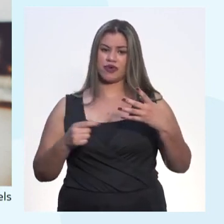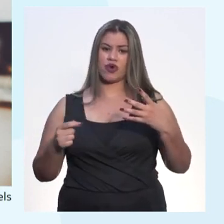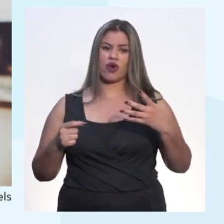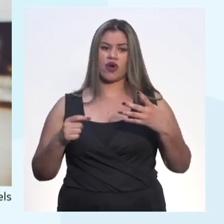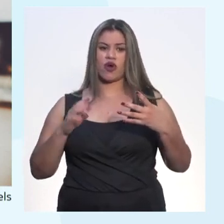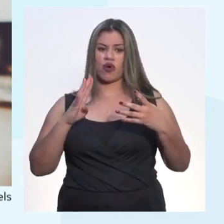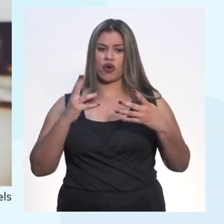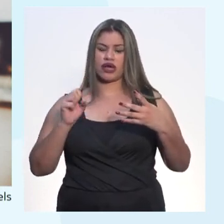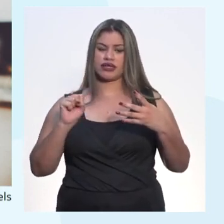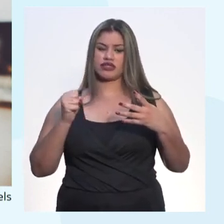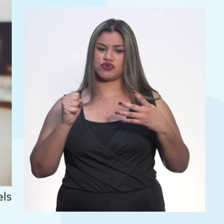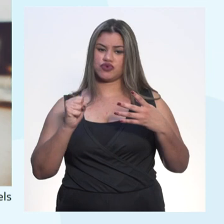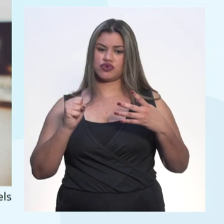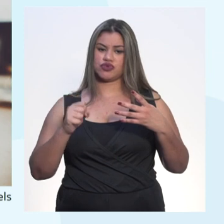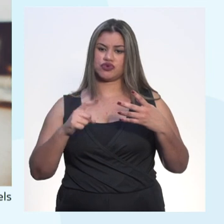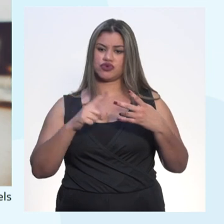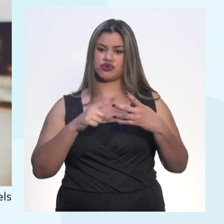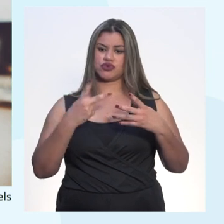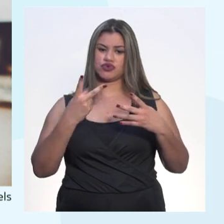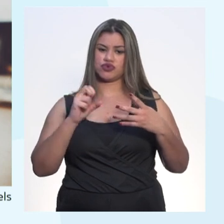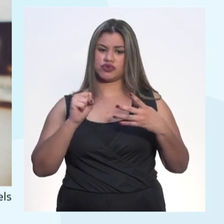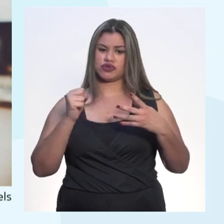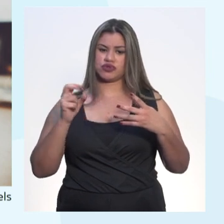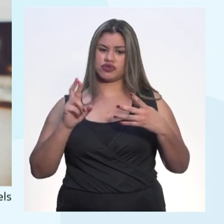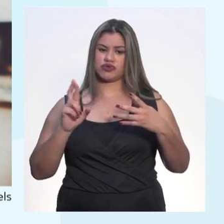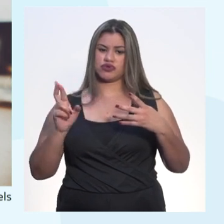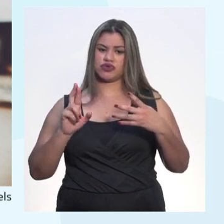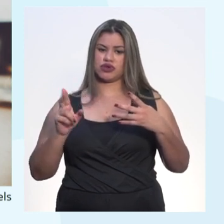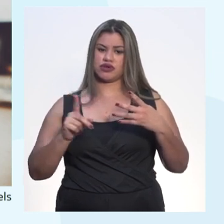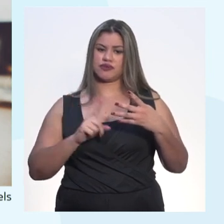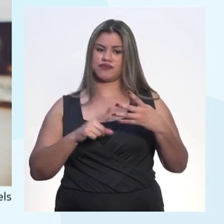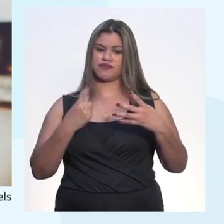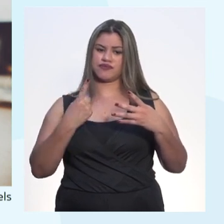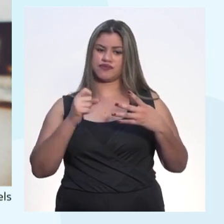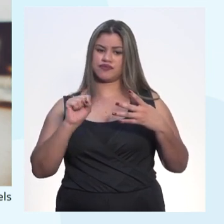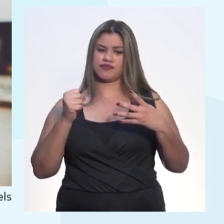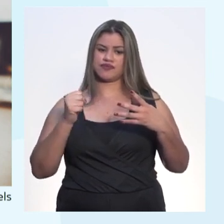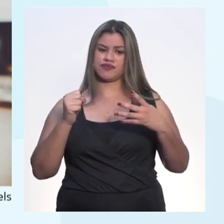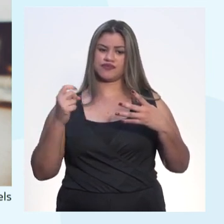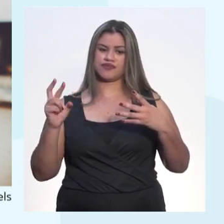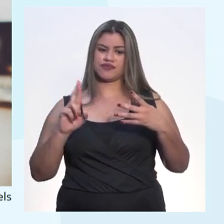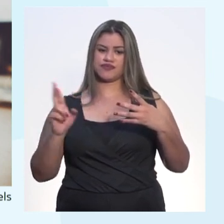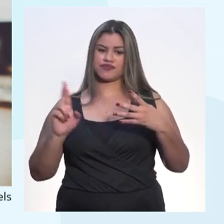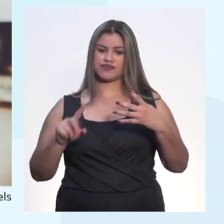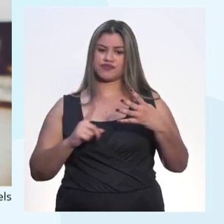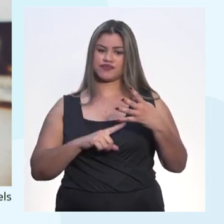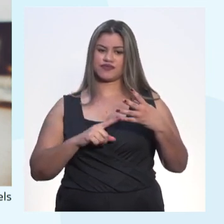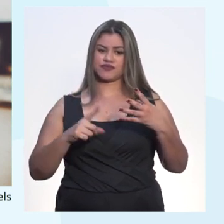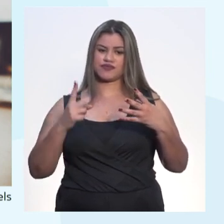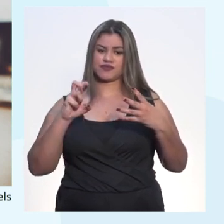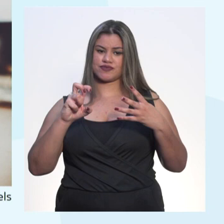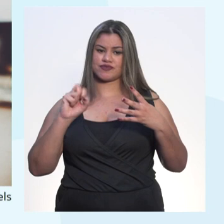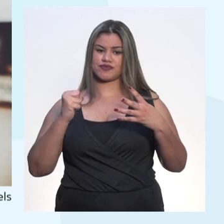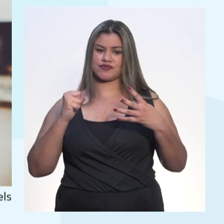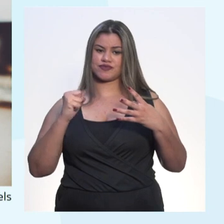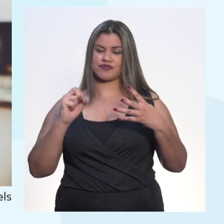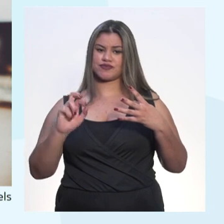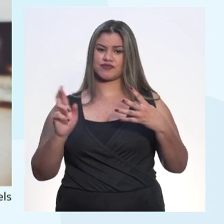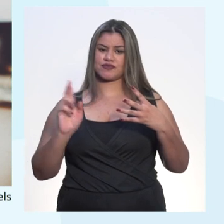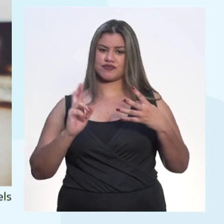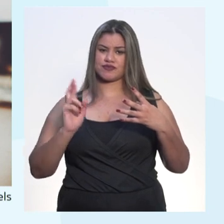R$ 48, B, R$ 288, C, R$ 188 ou D,